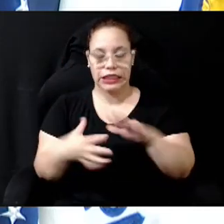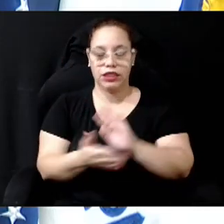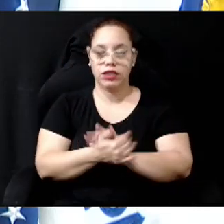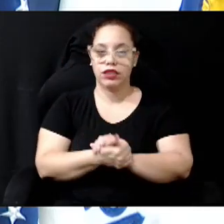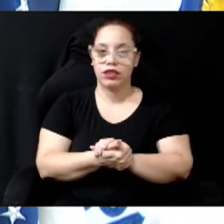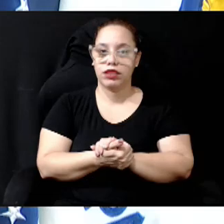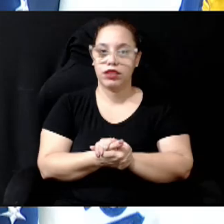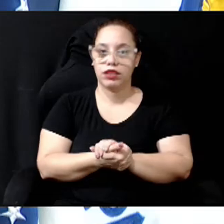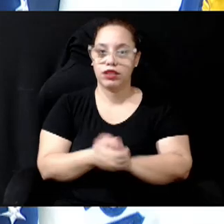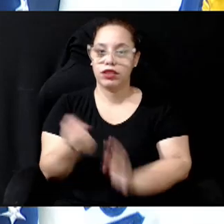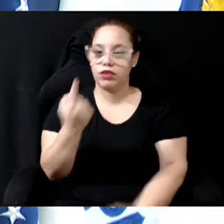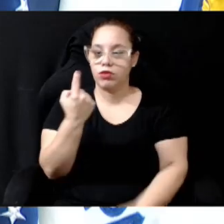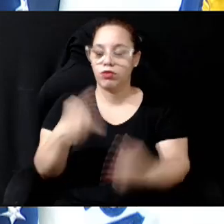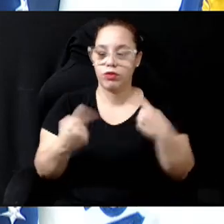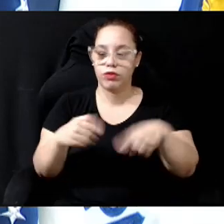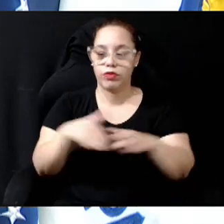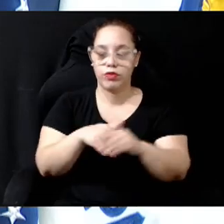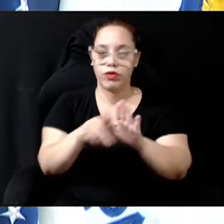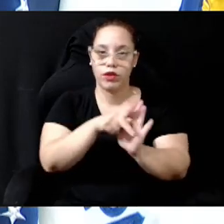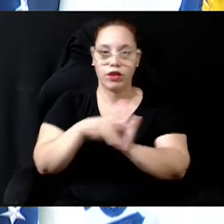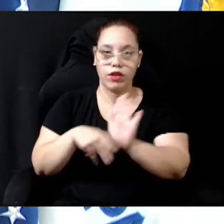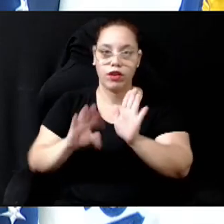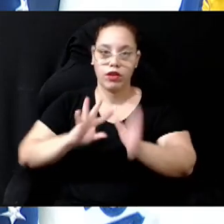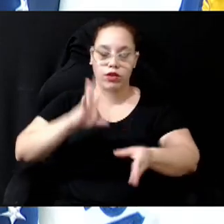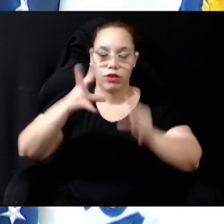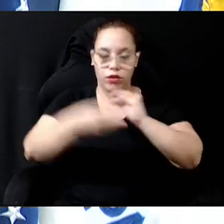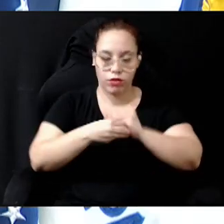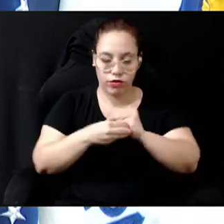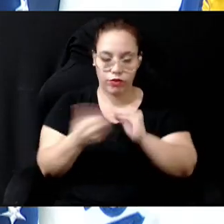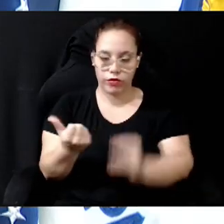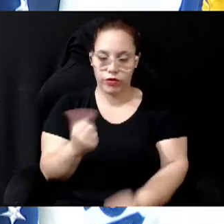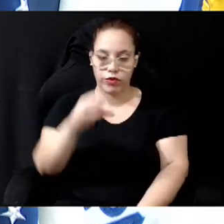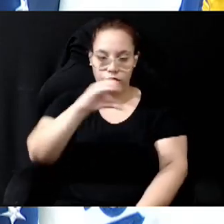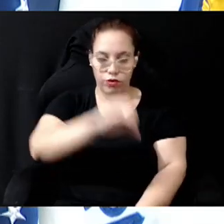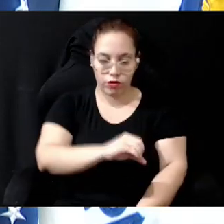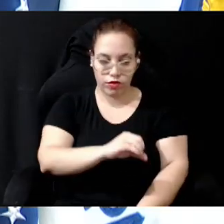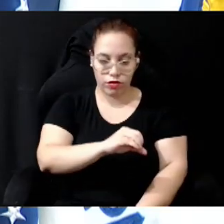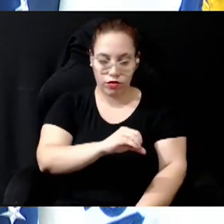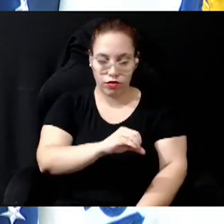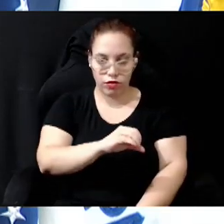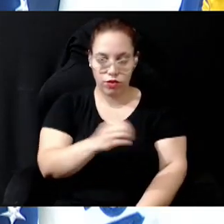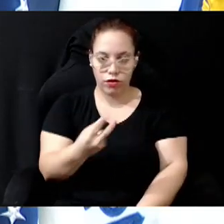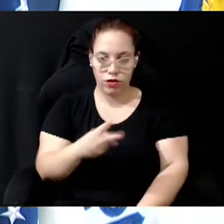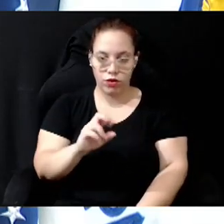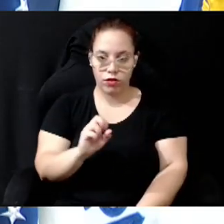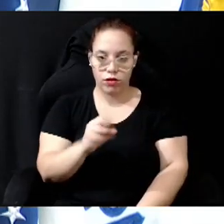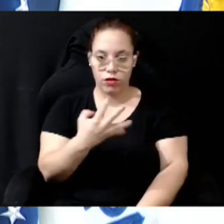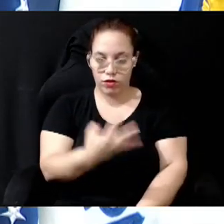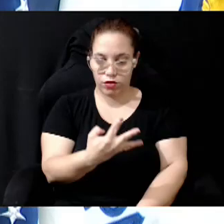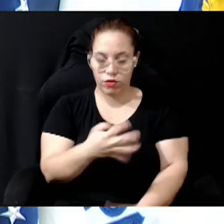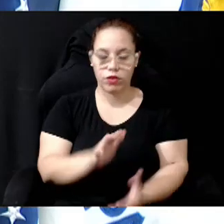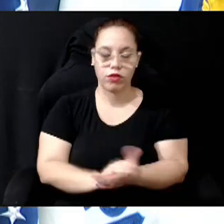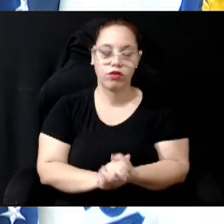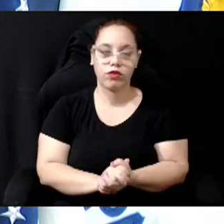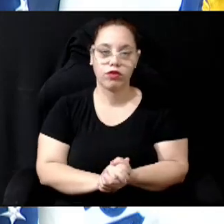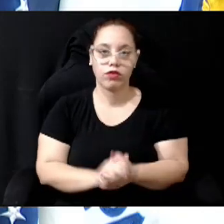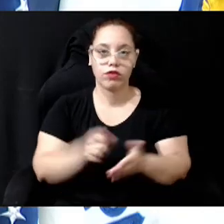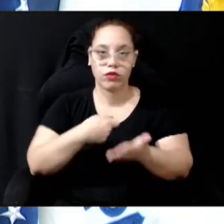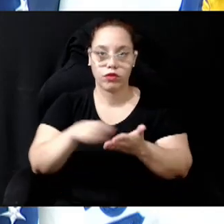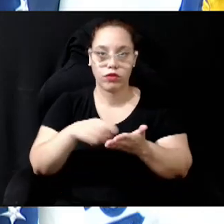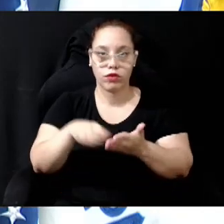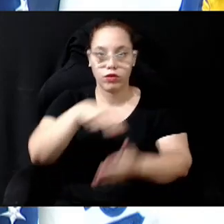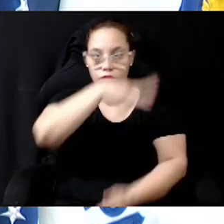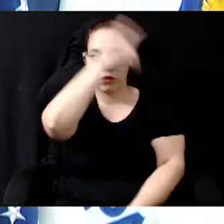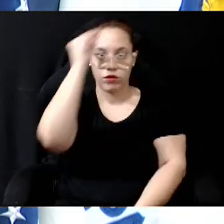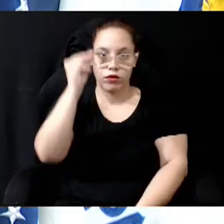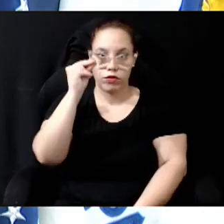primeira discussão o projeto de lei complementar 69 de 2024, de autoria do prefeito municipal. Esse